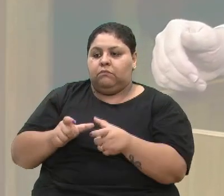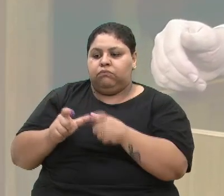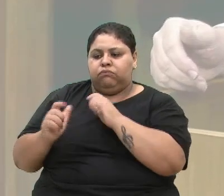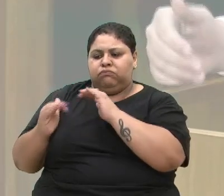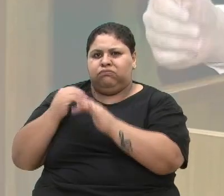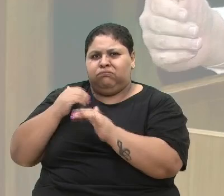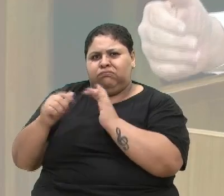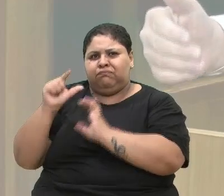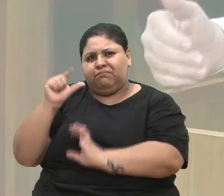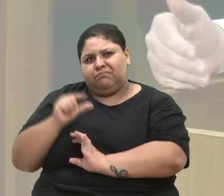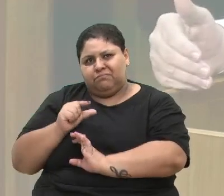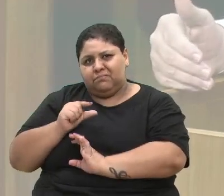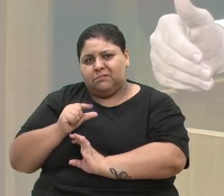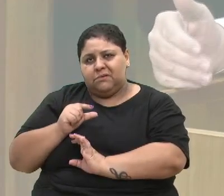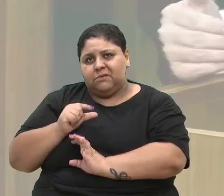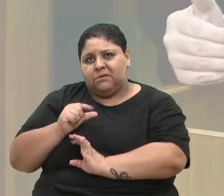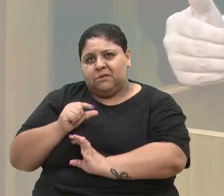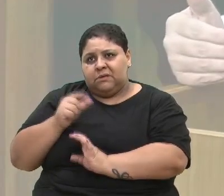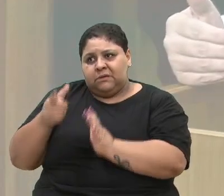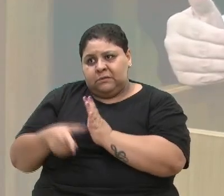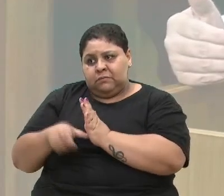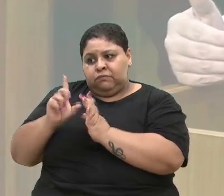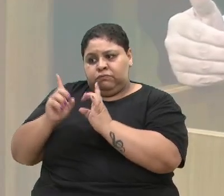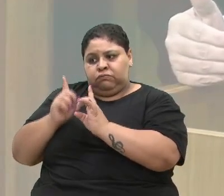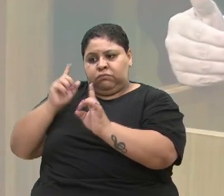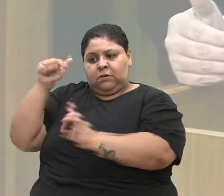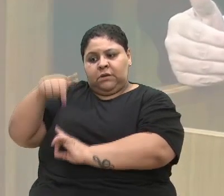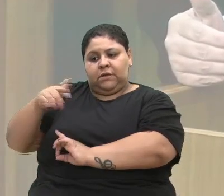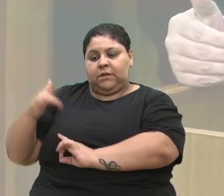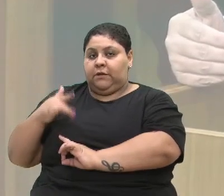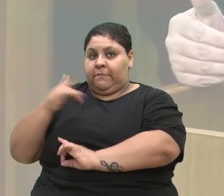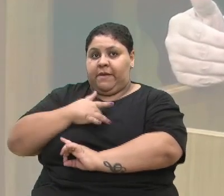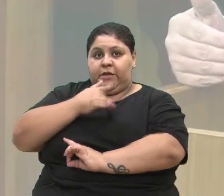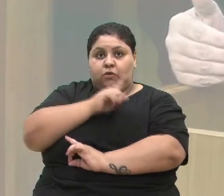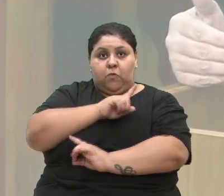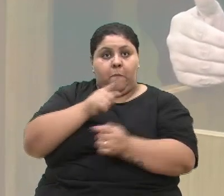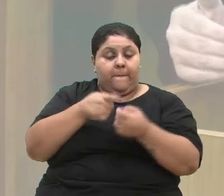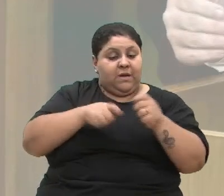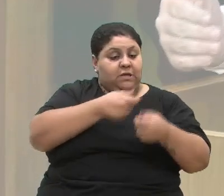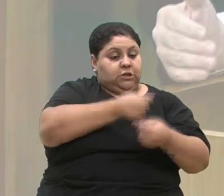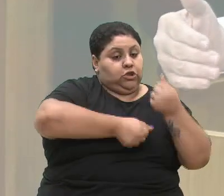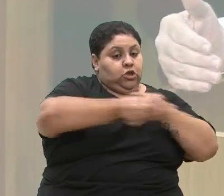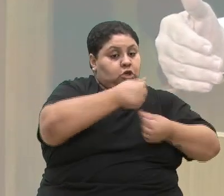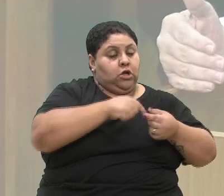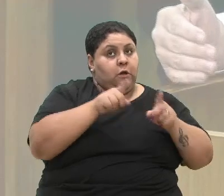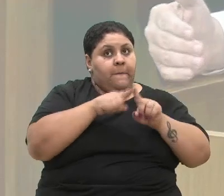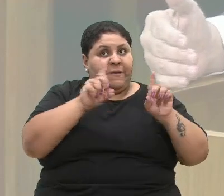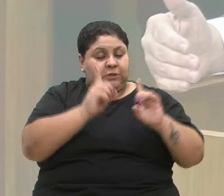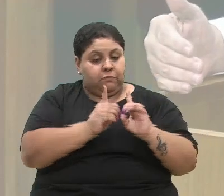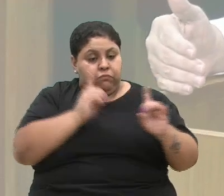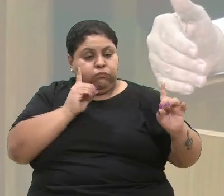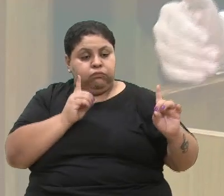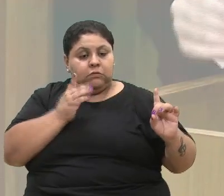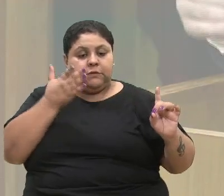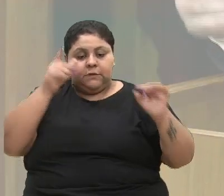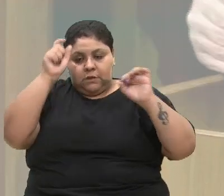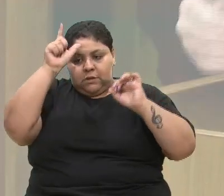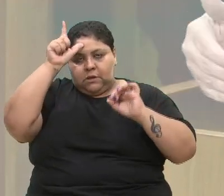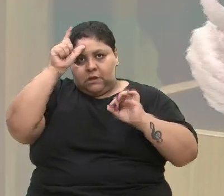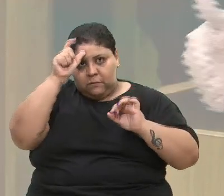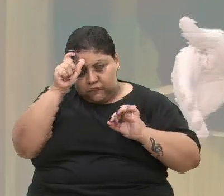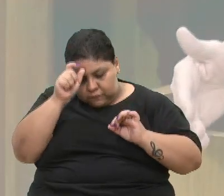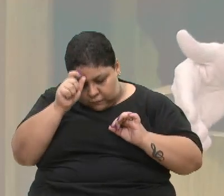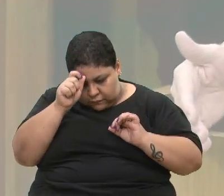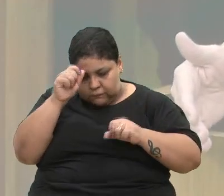mobilidade, a pré-consulta, e eu aqui não sou médico, eu sou economista, mas pelo menos é para diagnosticar, aliviar a dor,